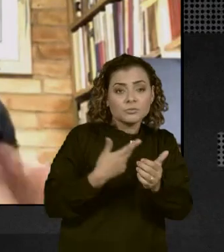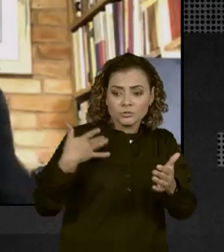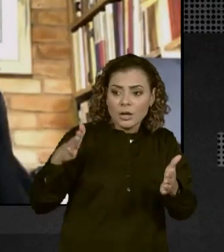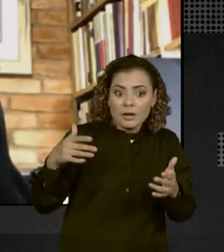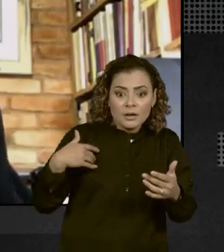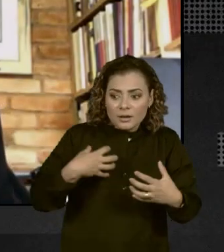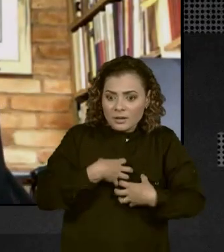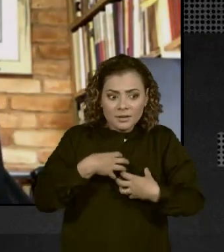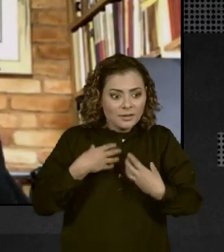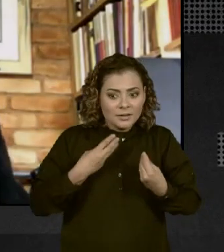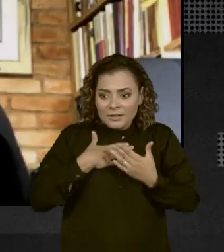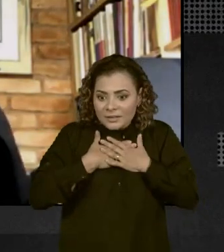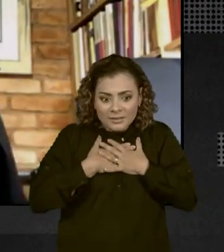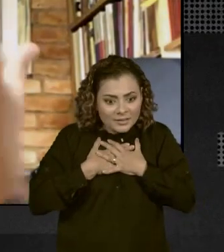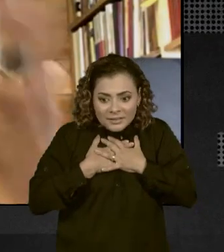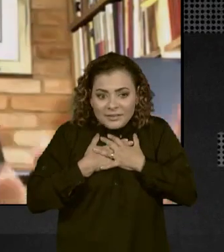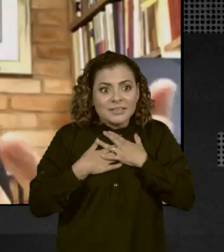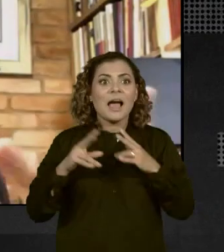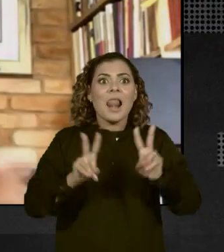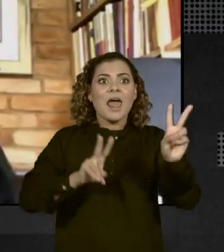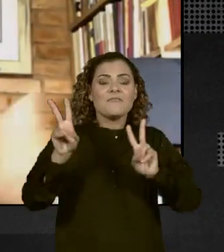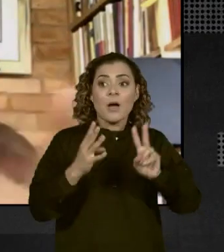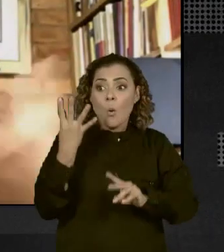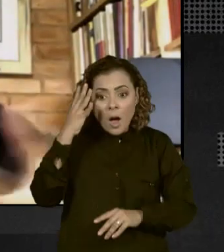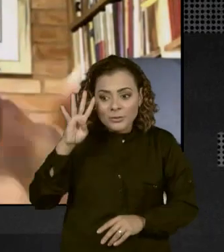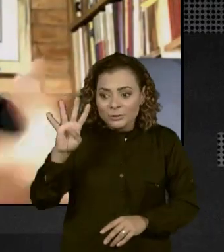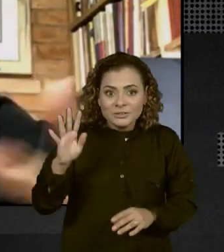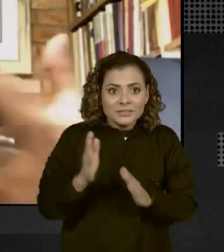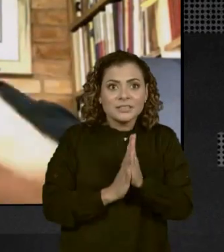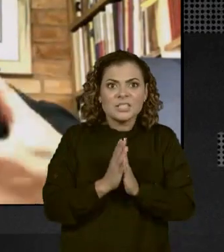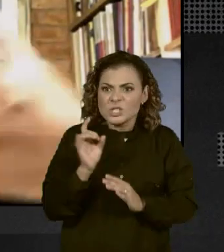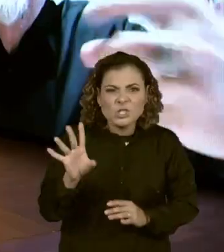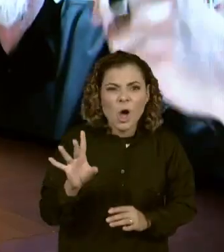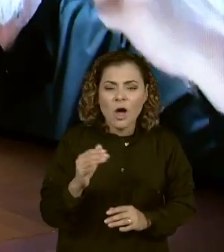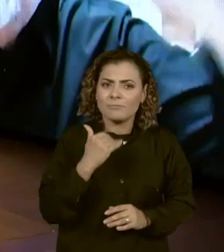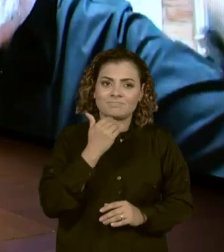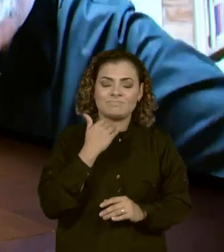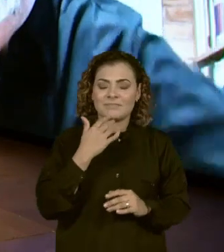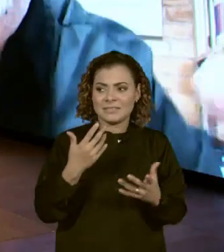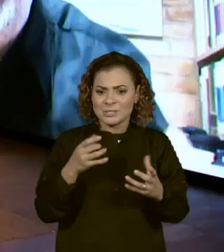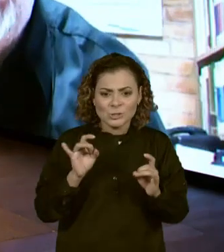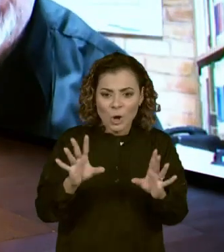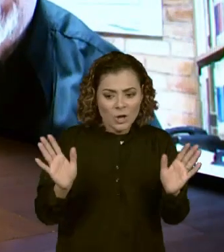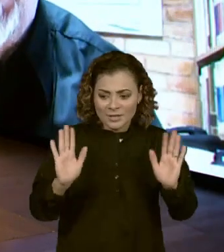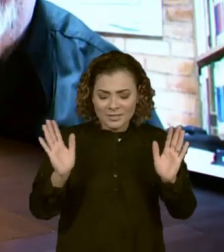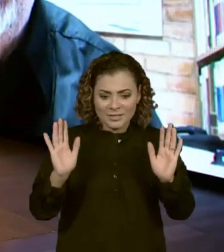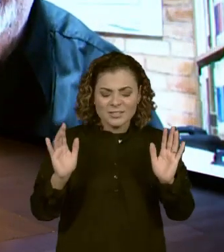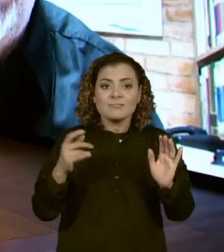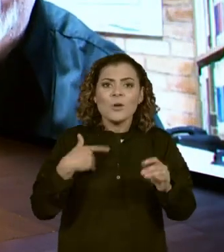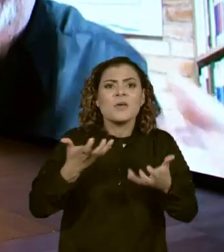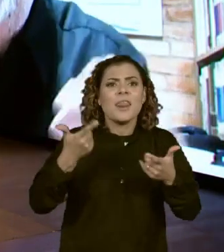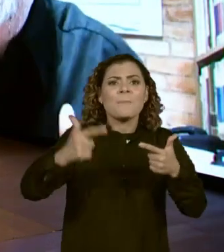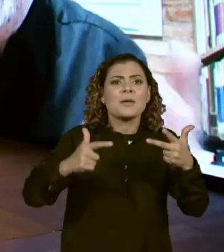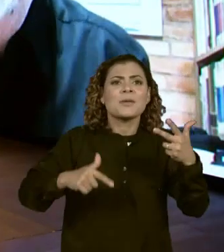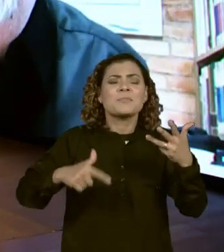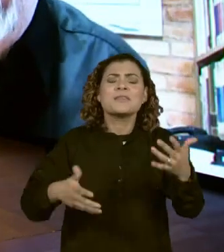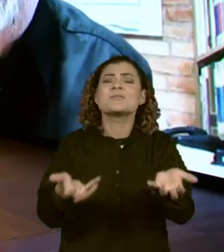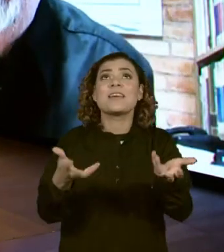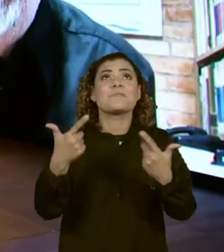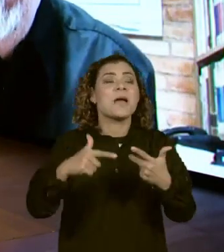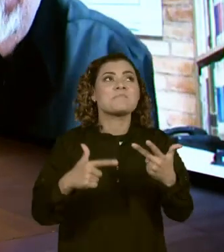eu, enfim, sei lá se eu tinha tempo, não sei. Não, eu acho que eu não tinha tempo nenhum, mas ia chegando o